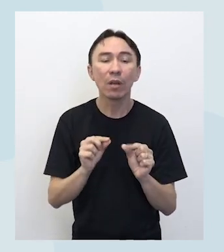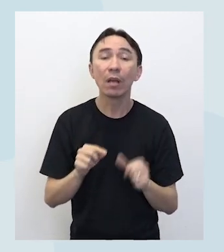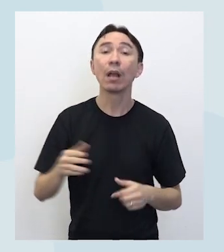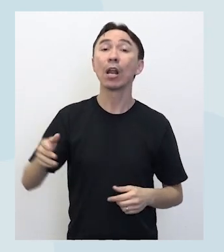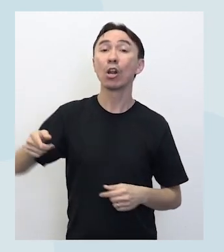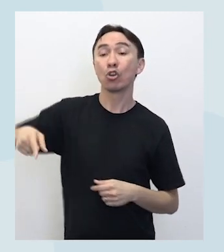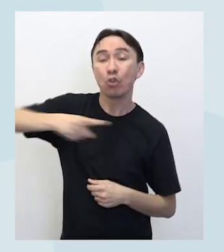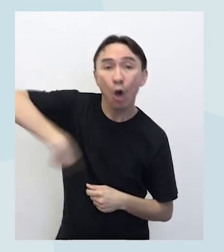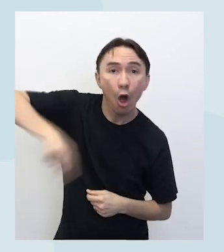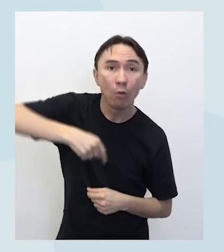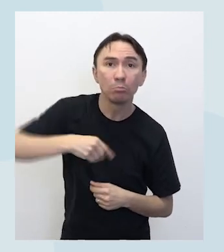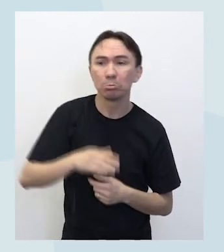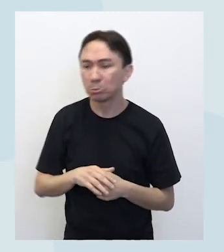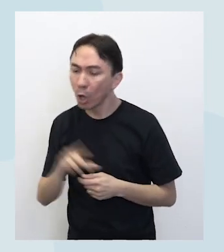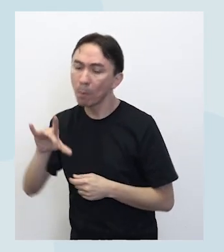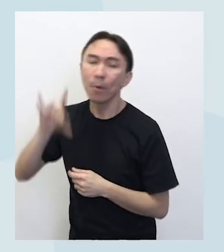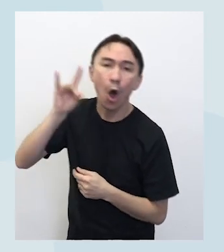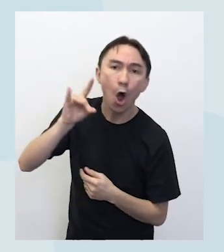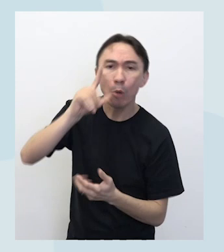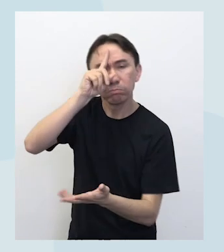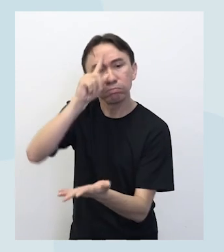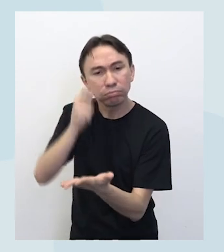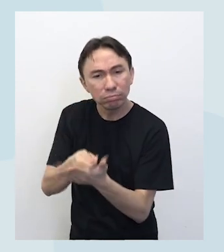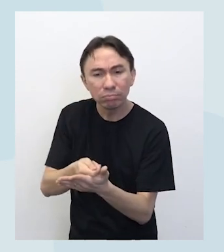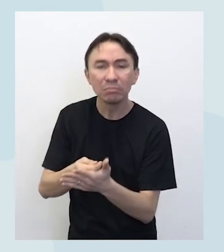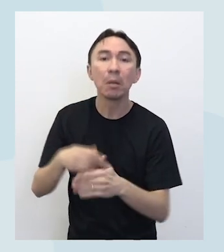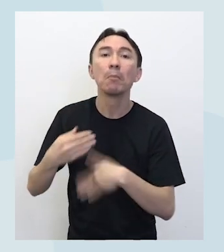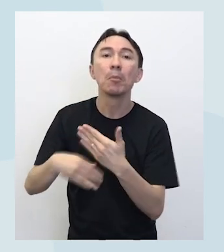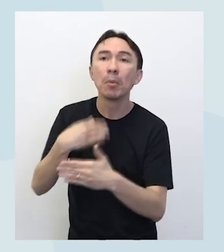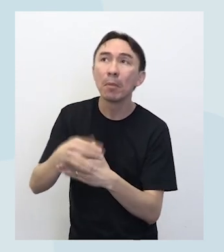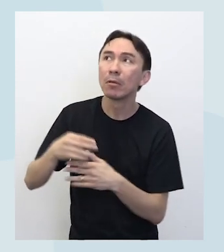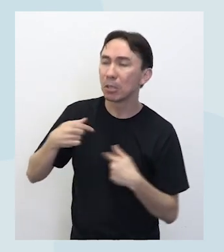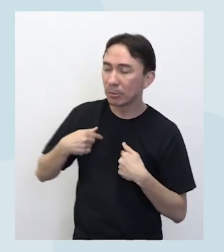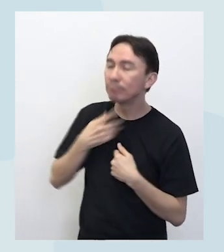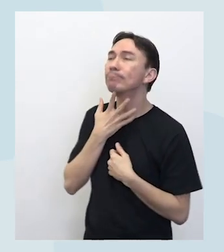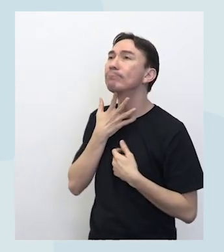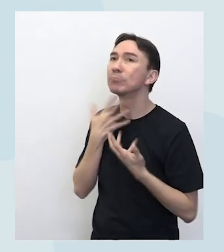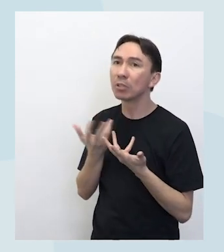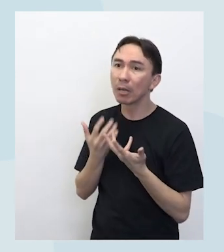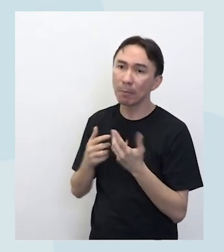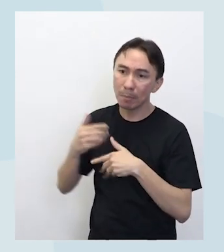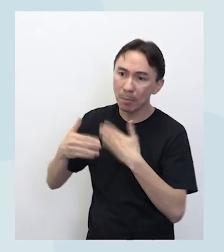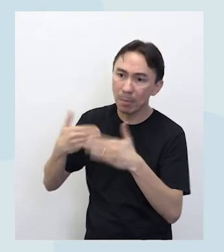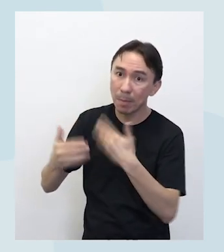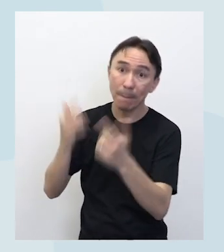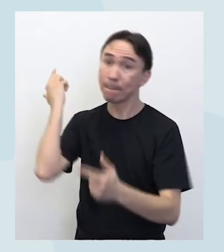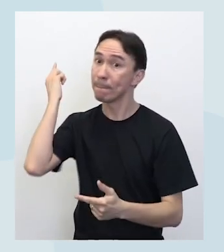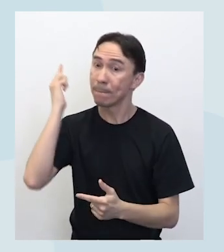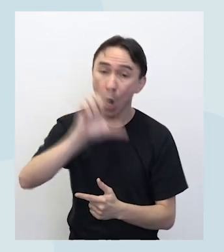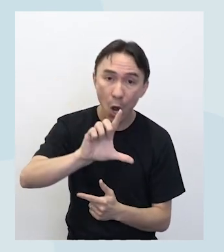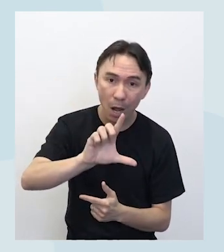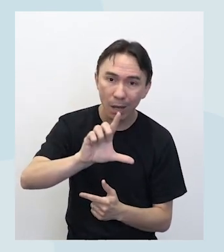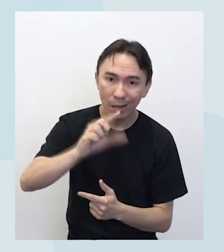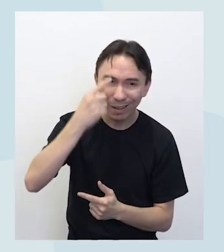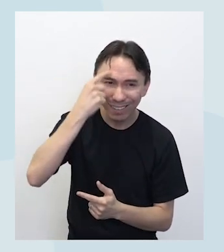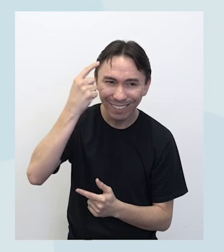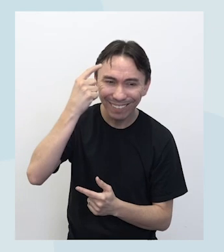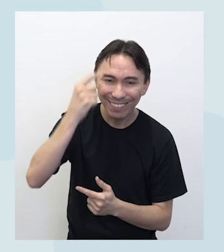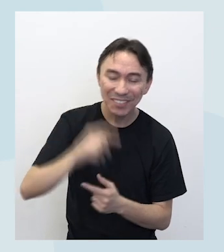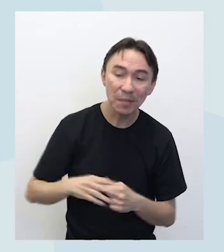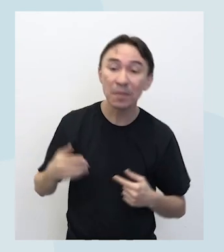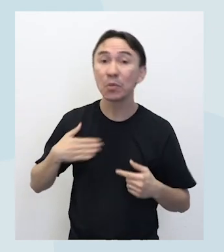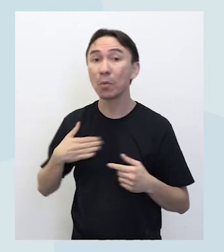decisões rumo à realização dos nossos sonhos? Então, diz lá a frase: as escolhas e as